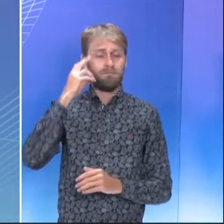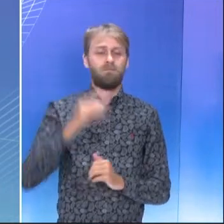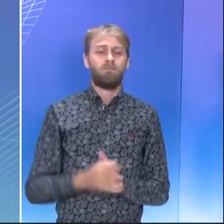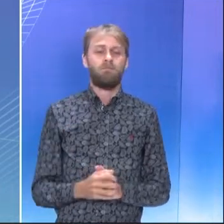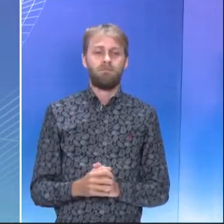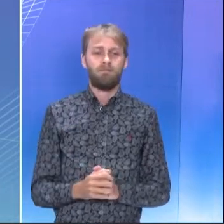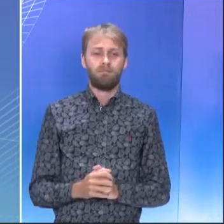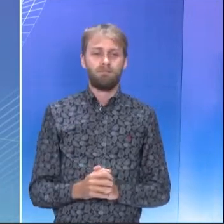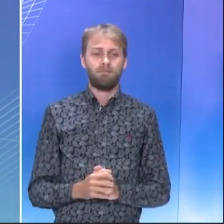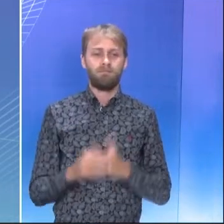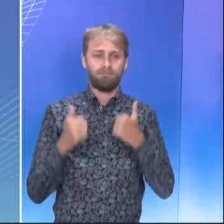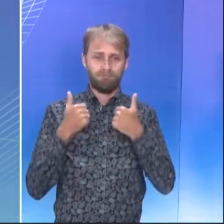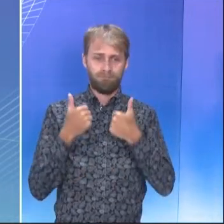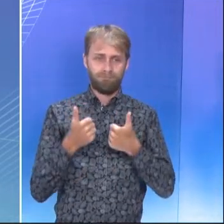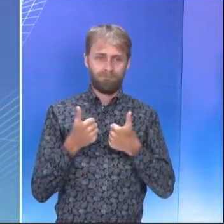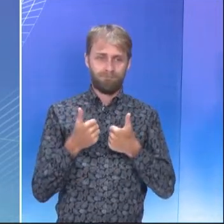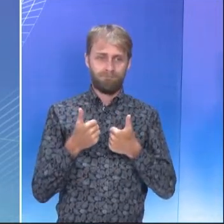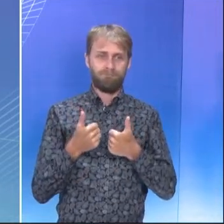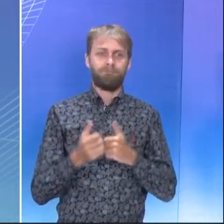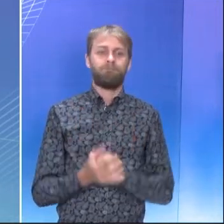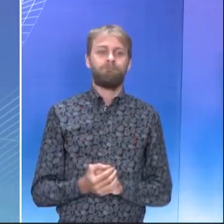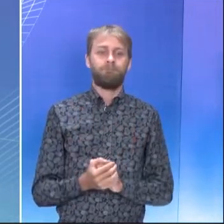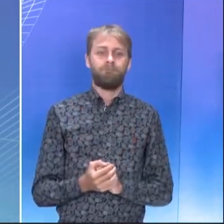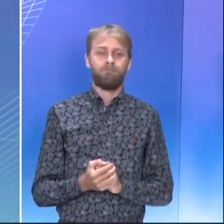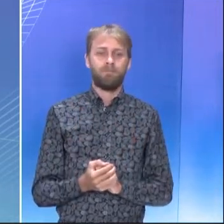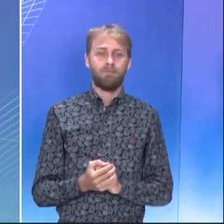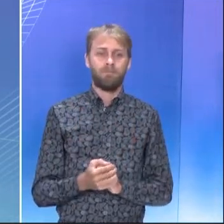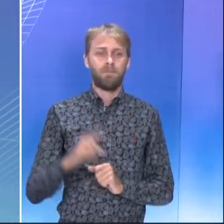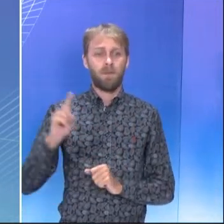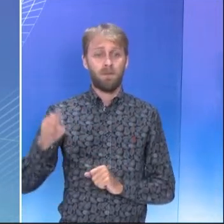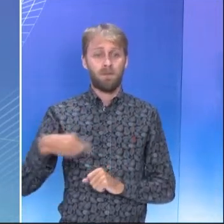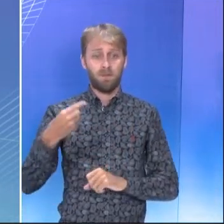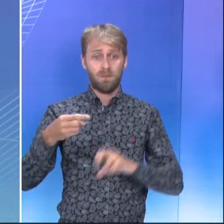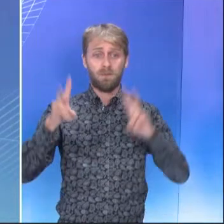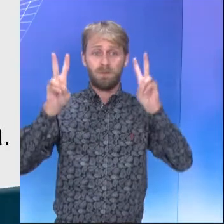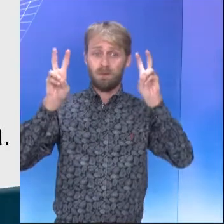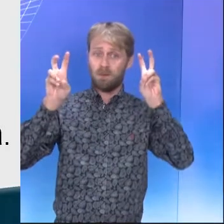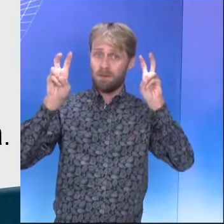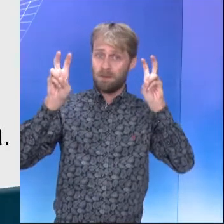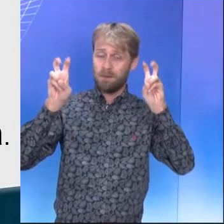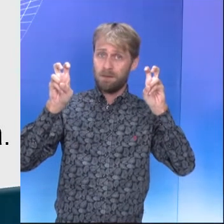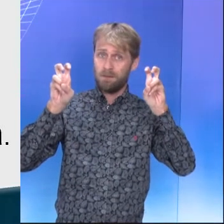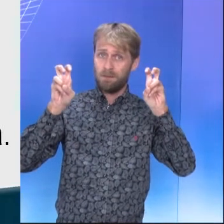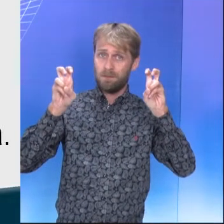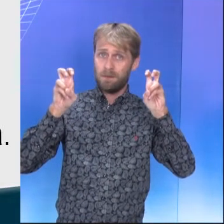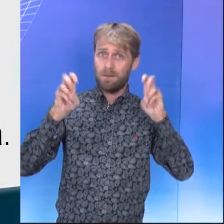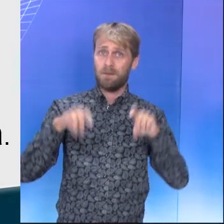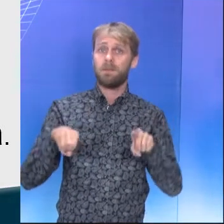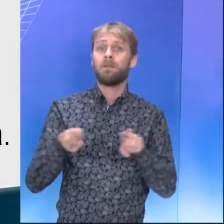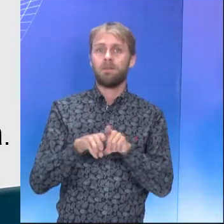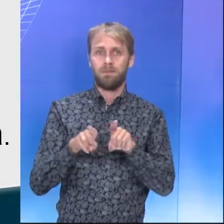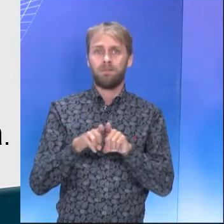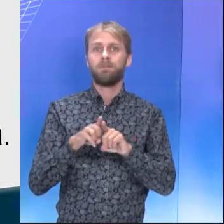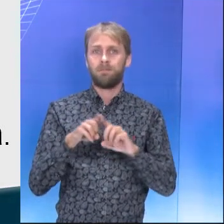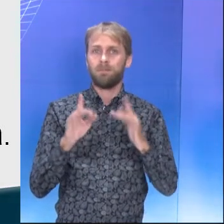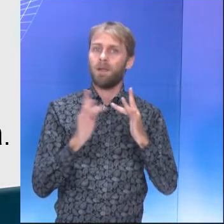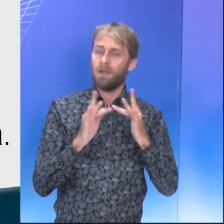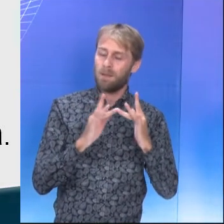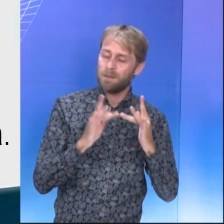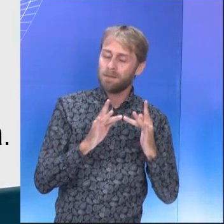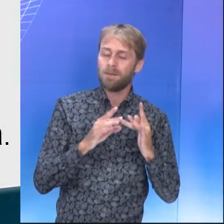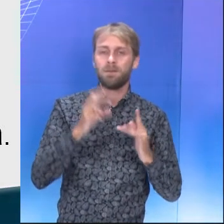simbólica, tá bom? O próximo tema que a gente vai falar tem a ver ainda com a questão da